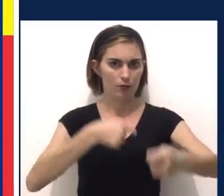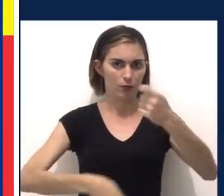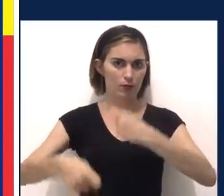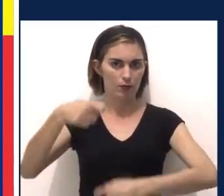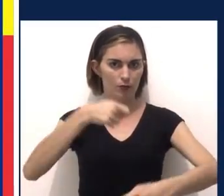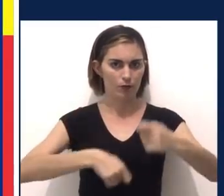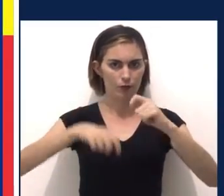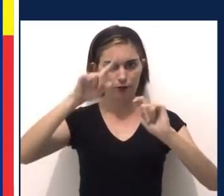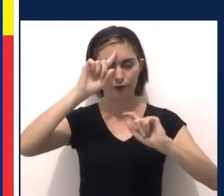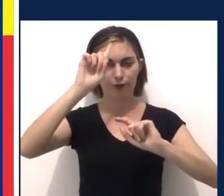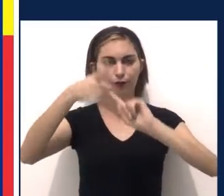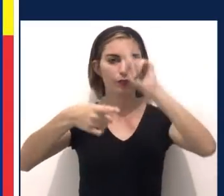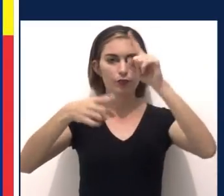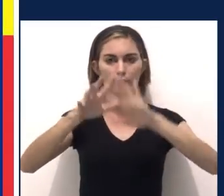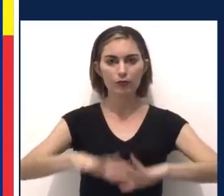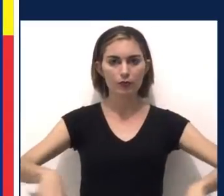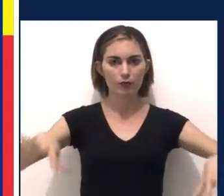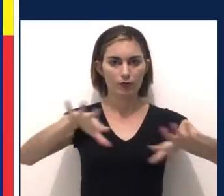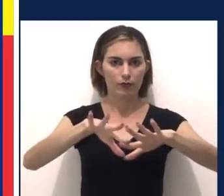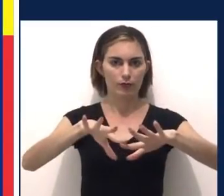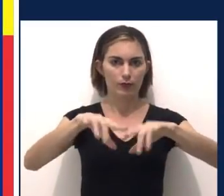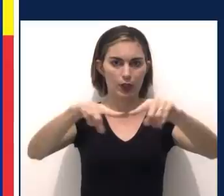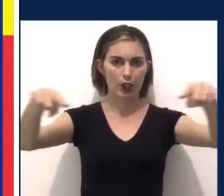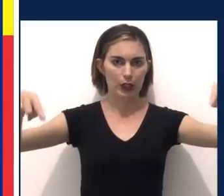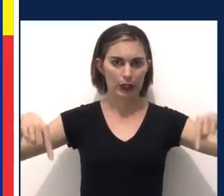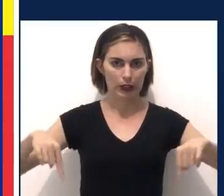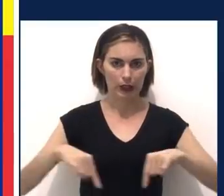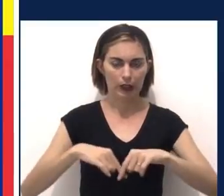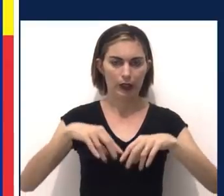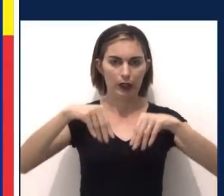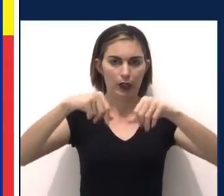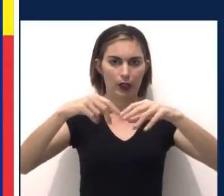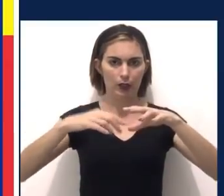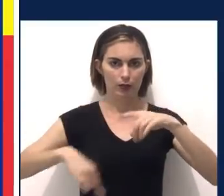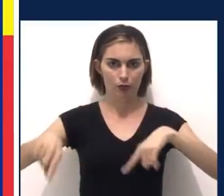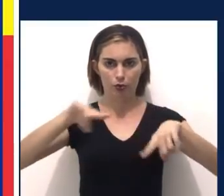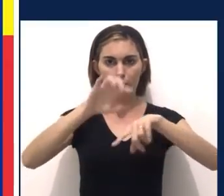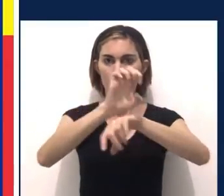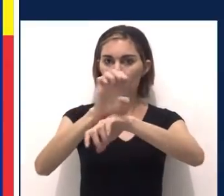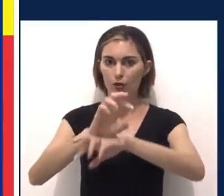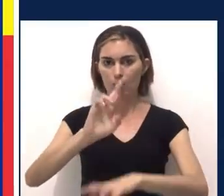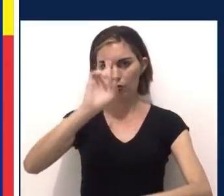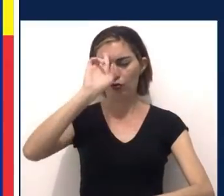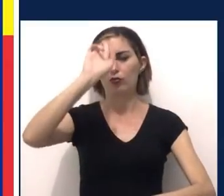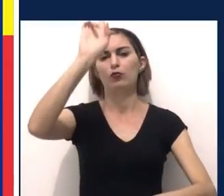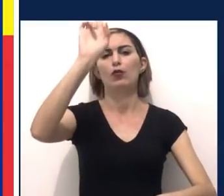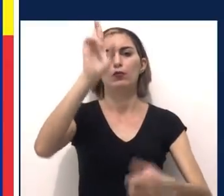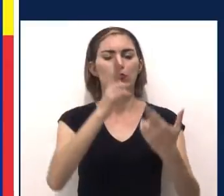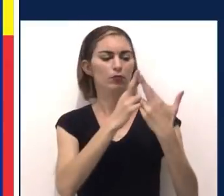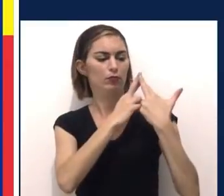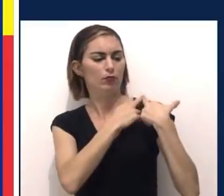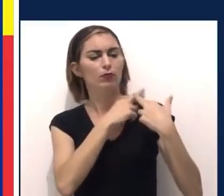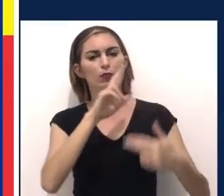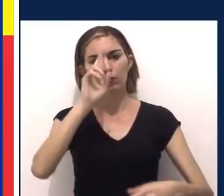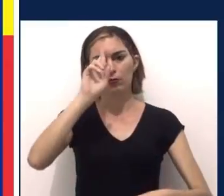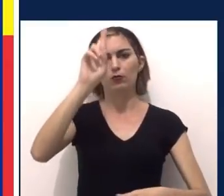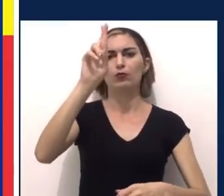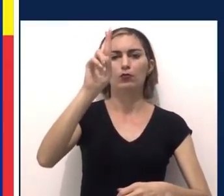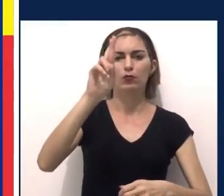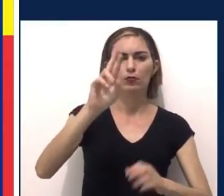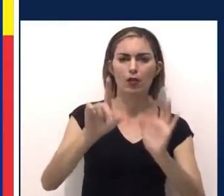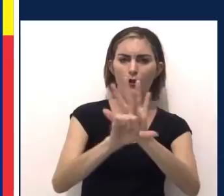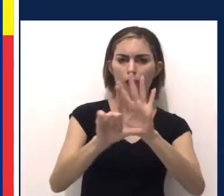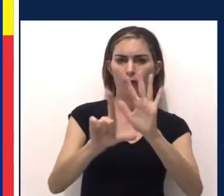administrativo com poder sobre o território. Então, o Estado ele é responsável